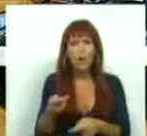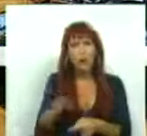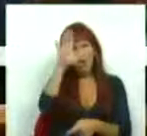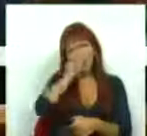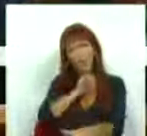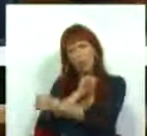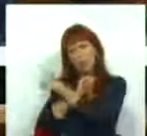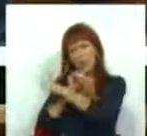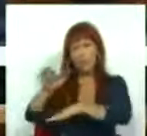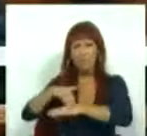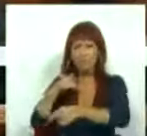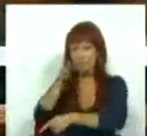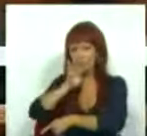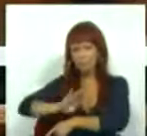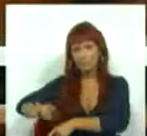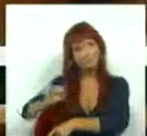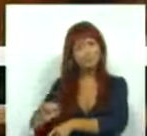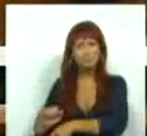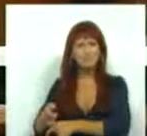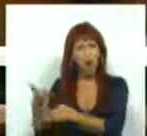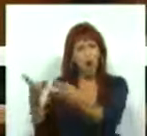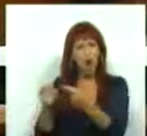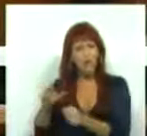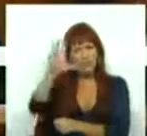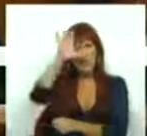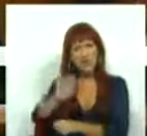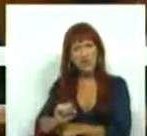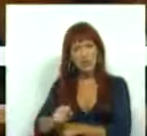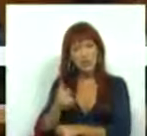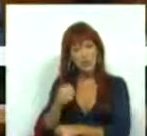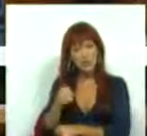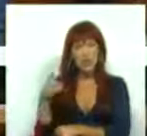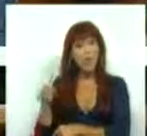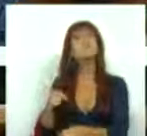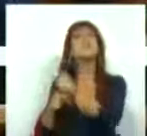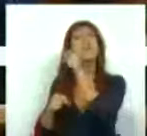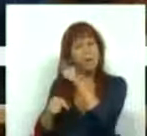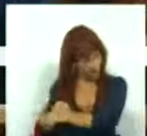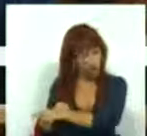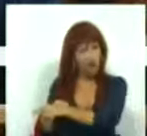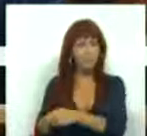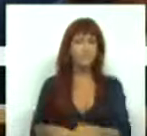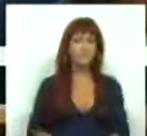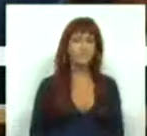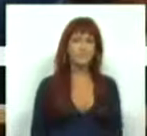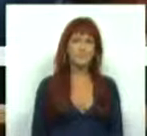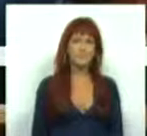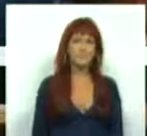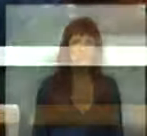anterior na tarefa de executar o Orçamento de Estado de 2011.